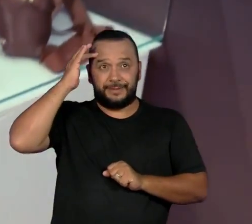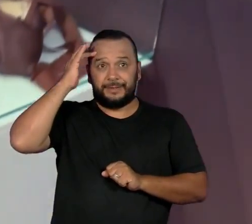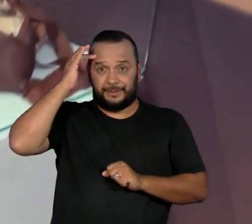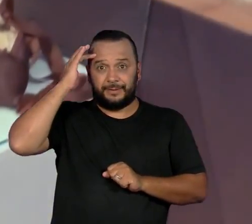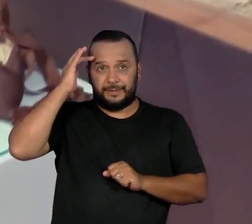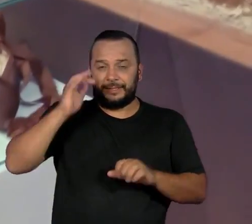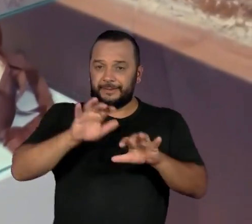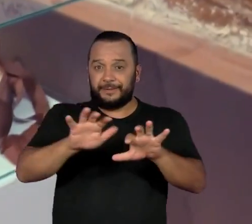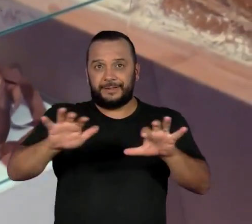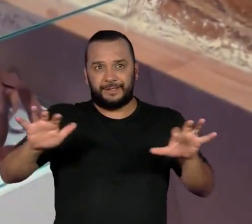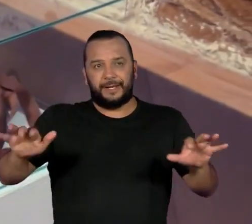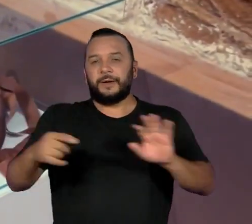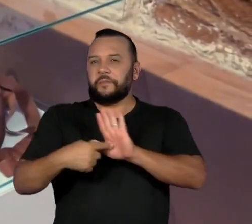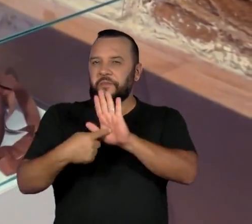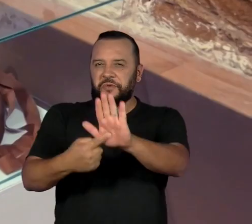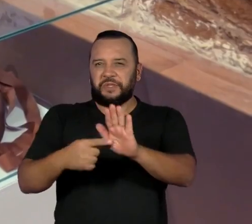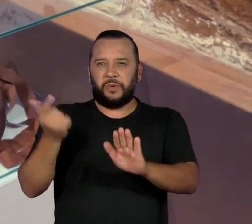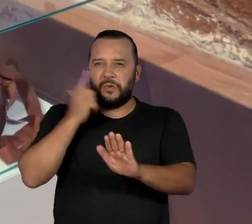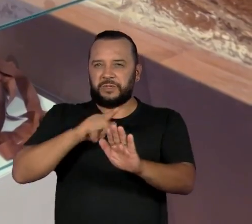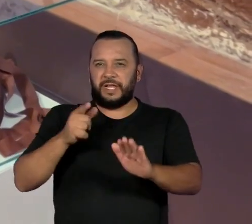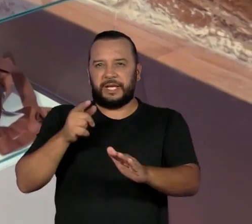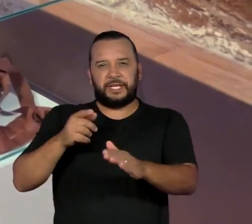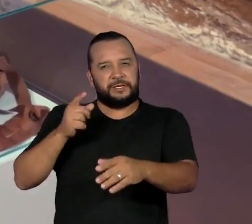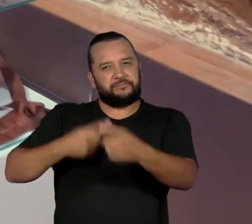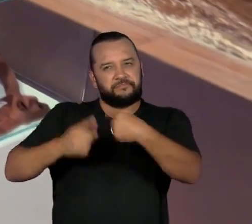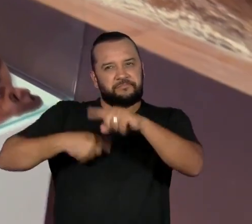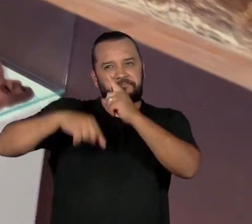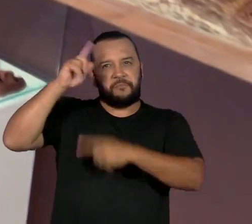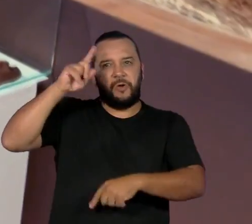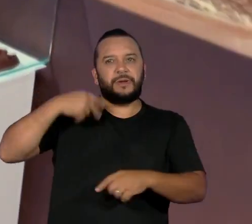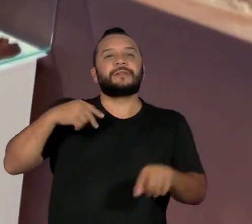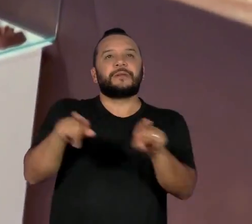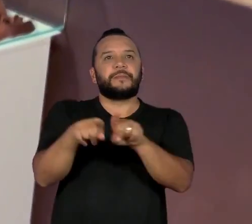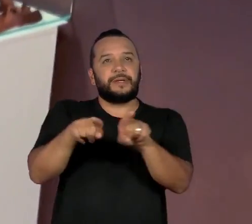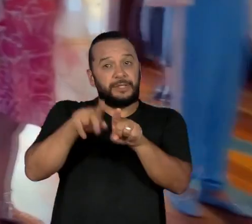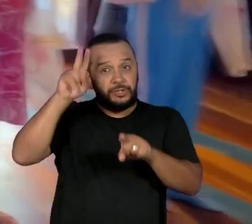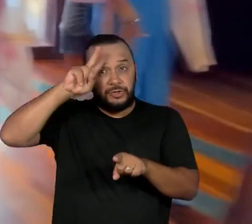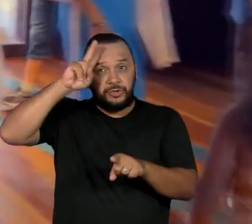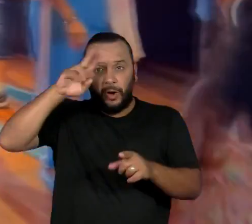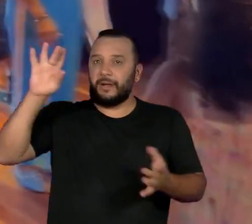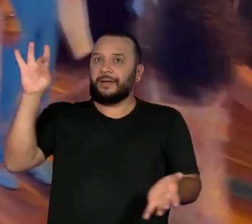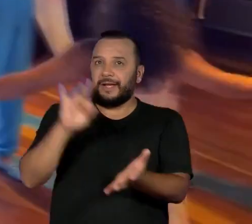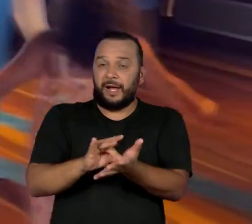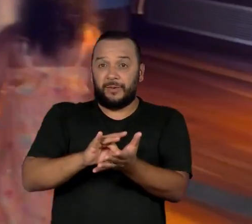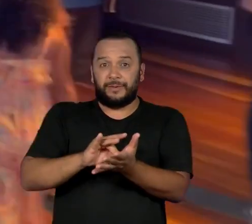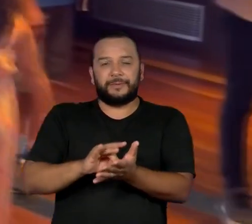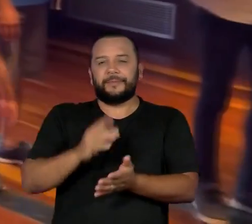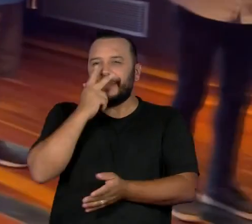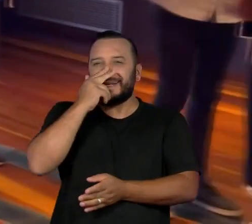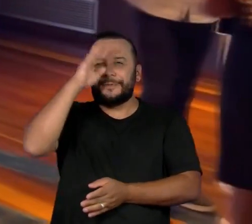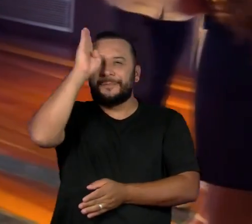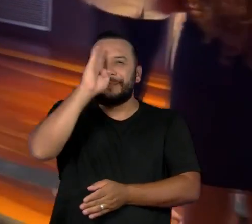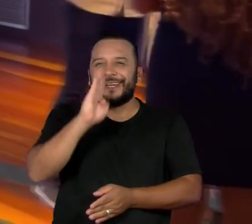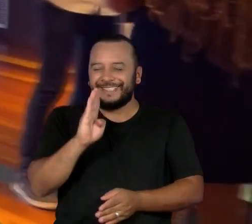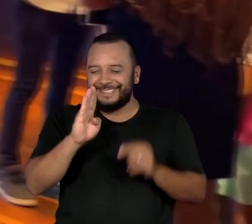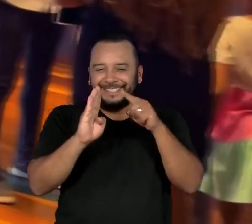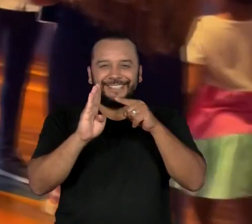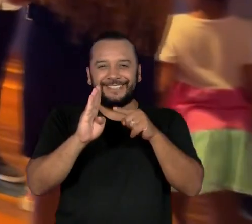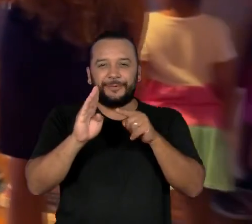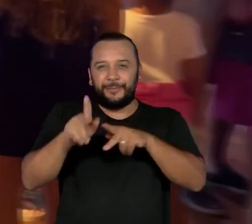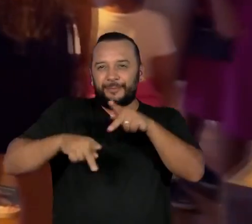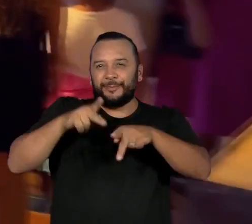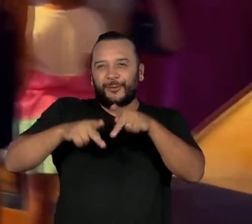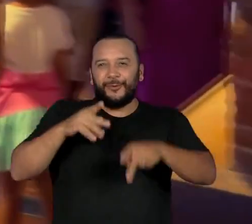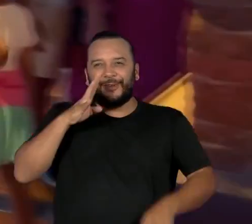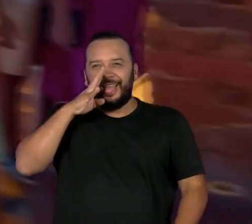trazer exemplos de superação, exemplos de histórias reais. Nós brasileiros somos aqueles que não desistimos nunca, a gente sempre trabalha muito em